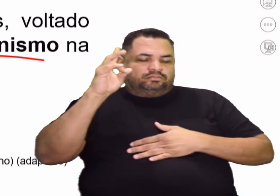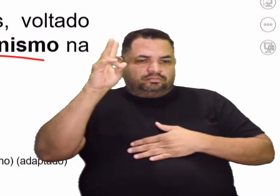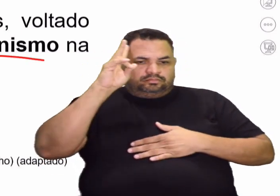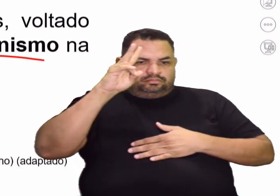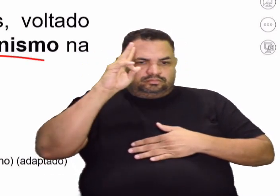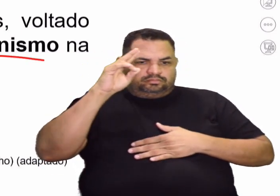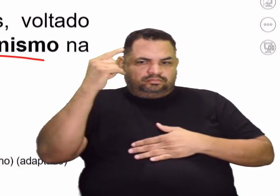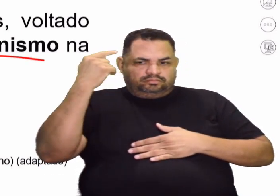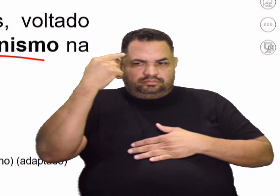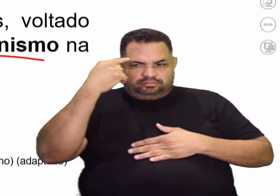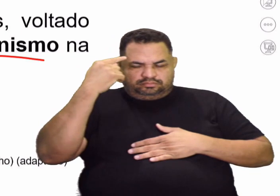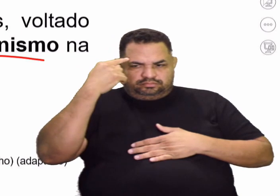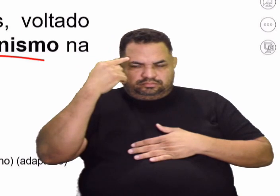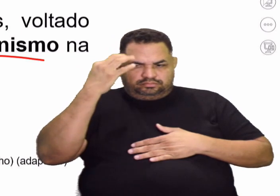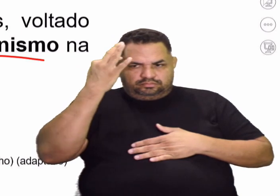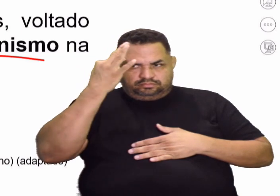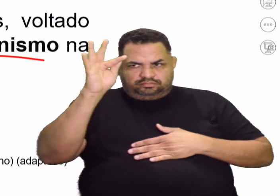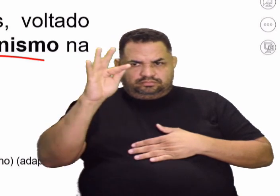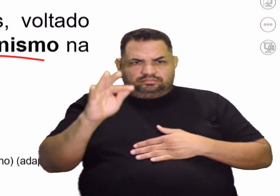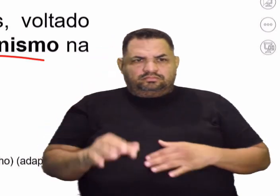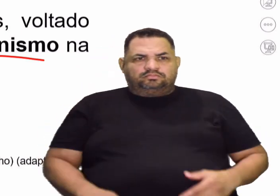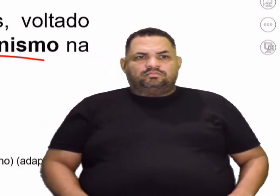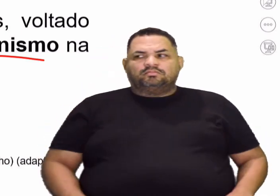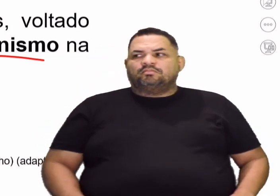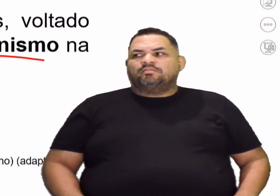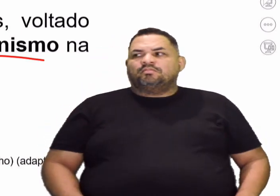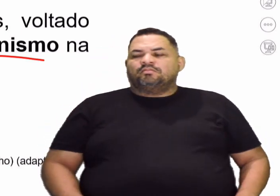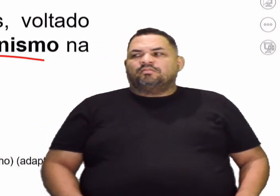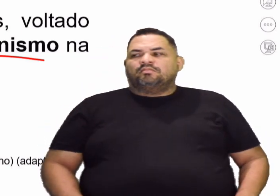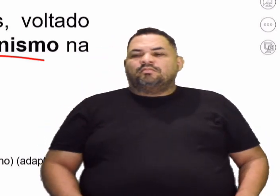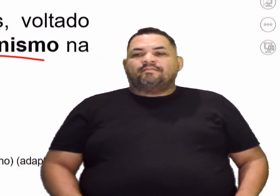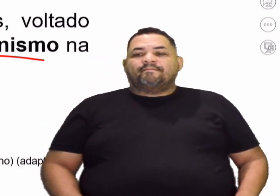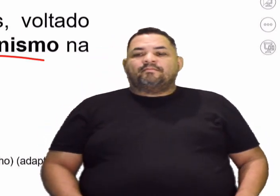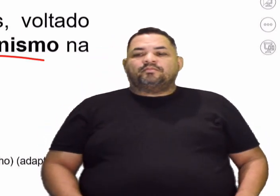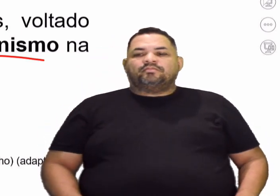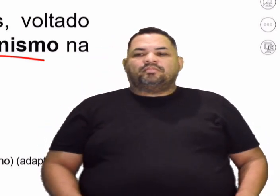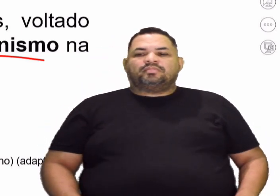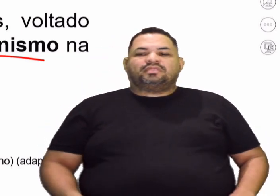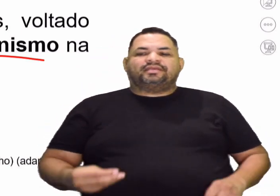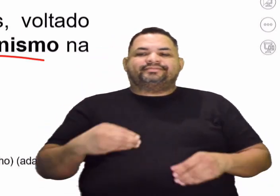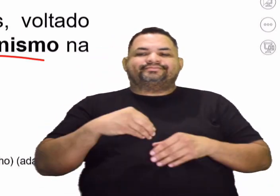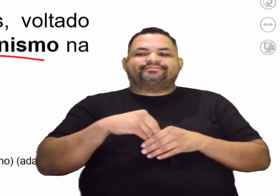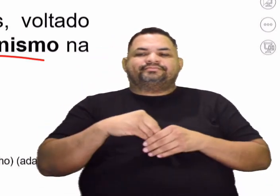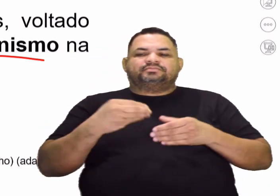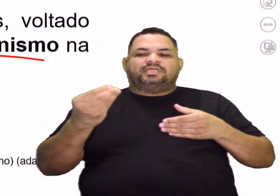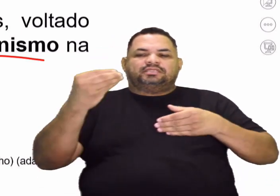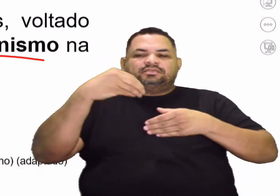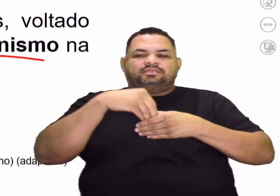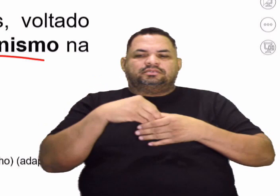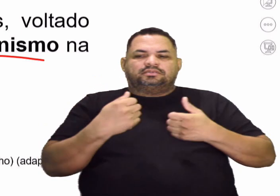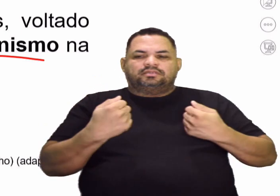na história do pensamento filosófico. Então é nessa perspectiva que